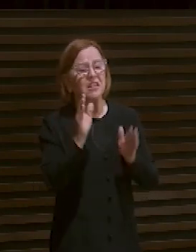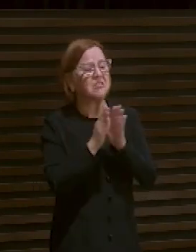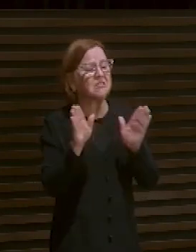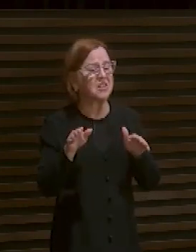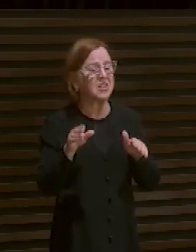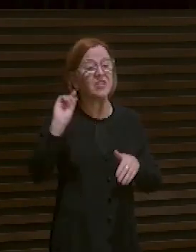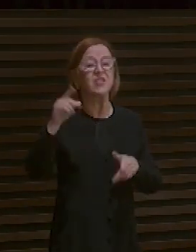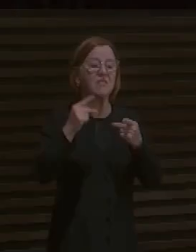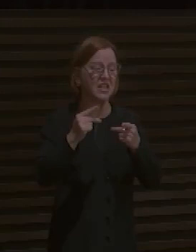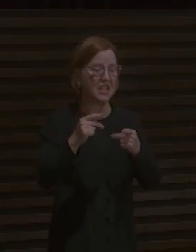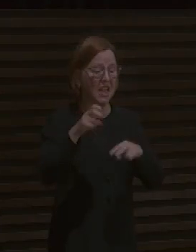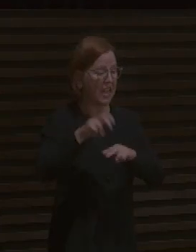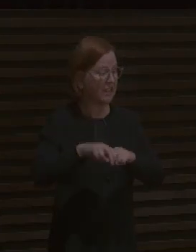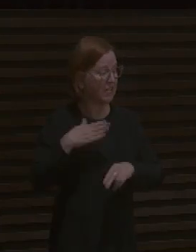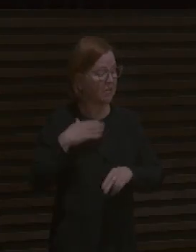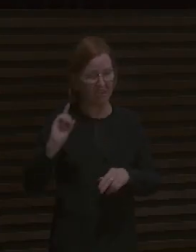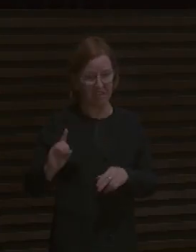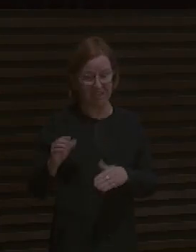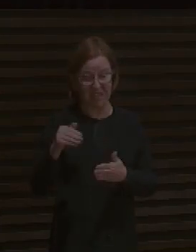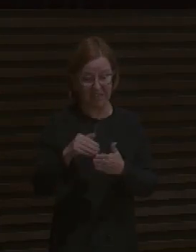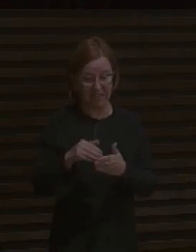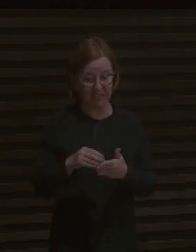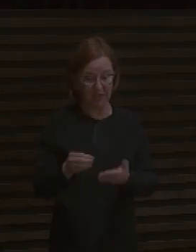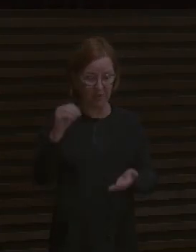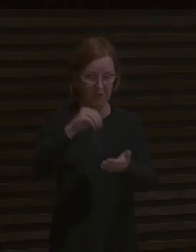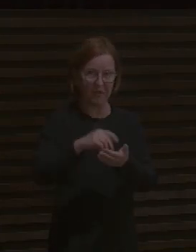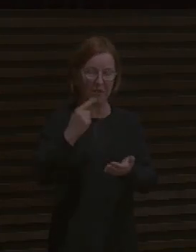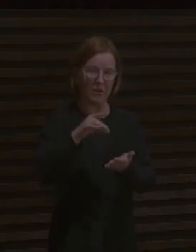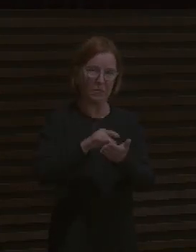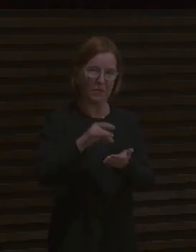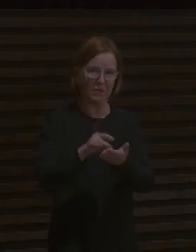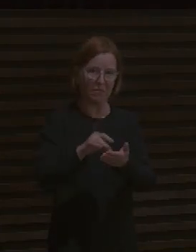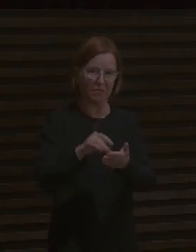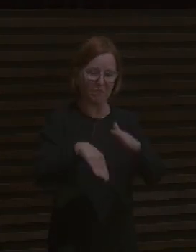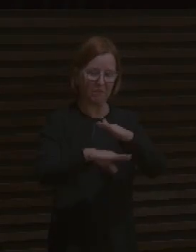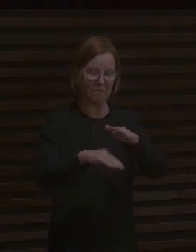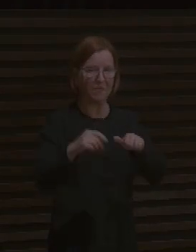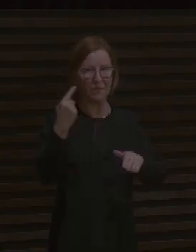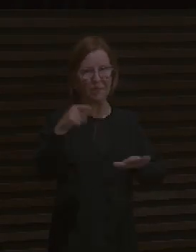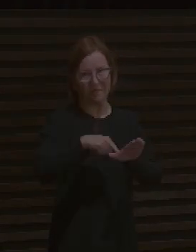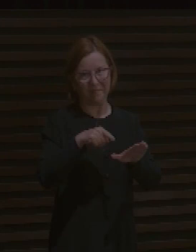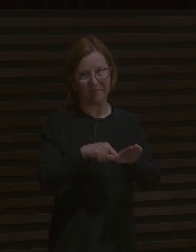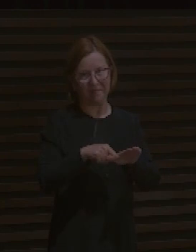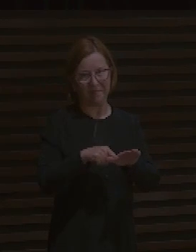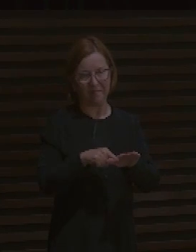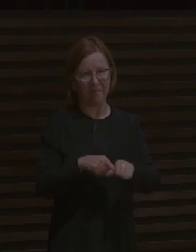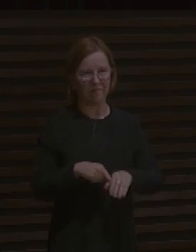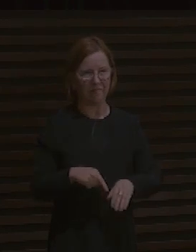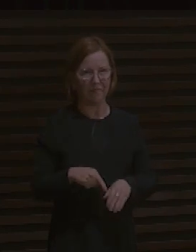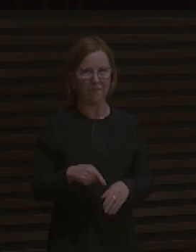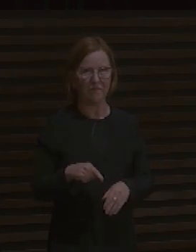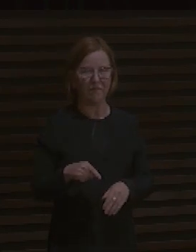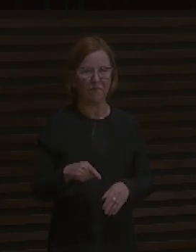direita, até que eu ponha os teus inimigos por estrado dos seus pés? Não são todos